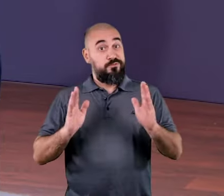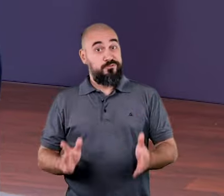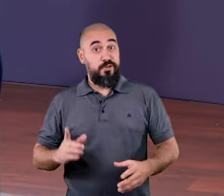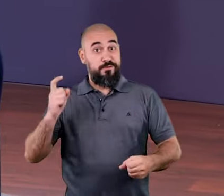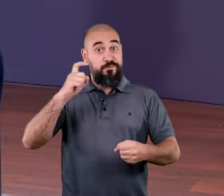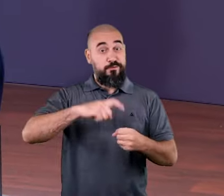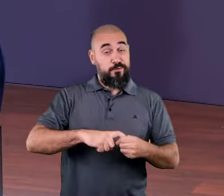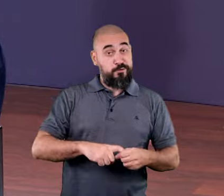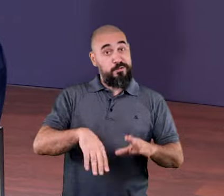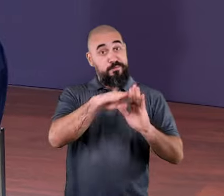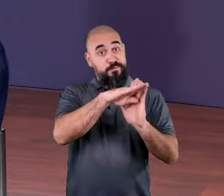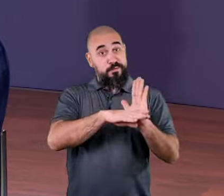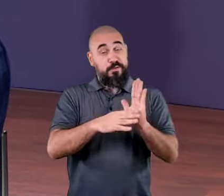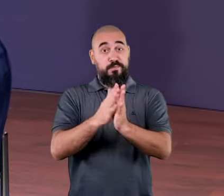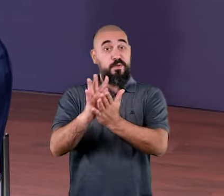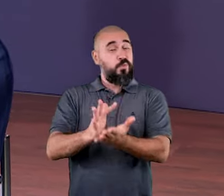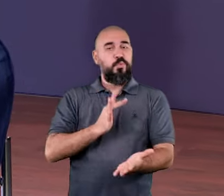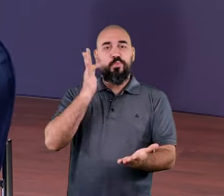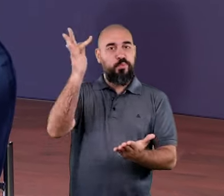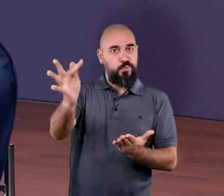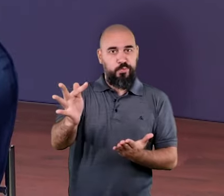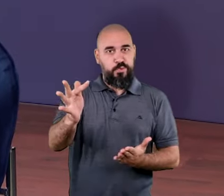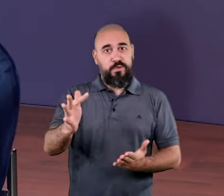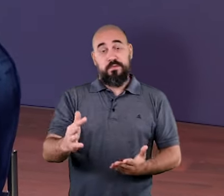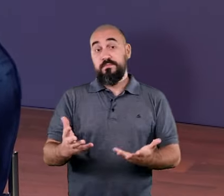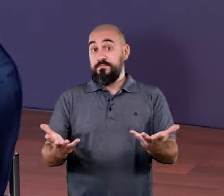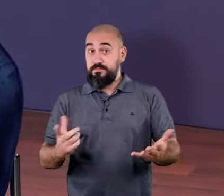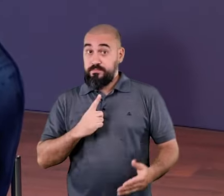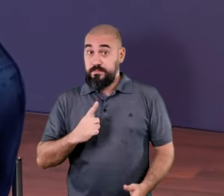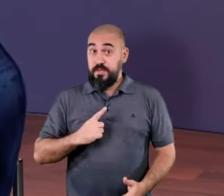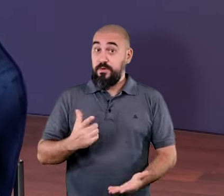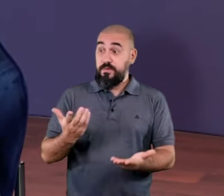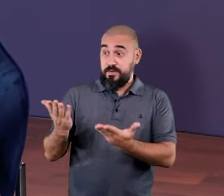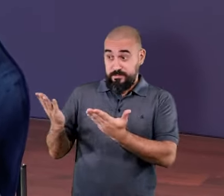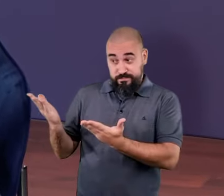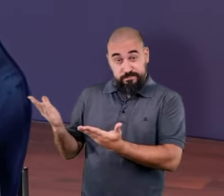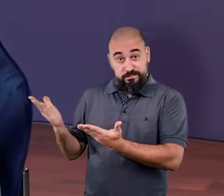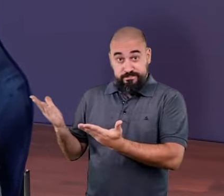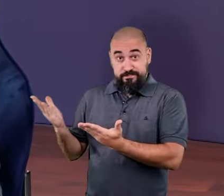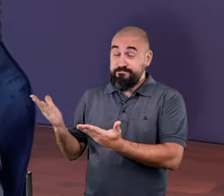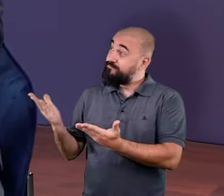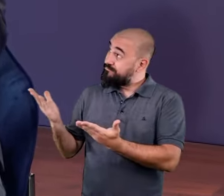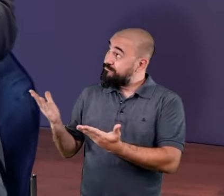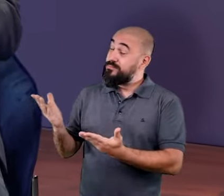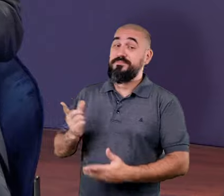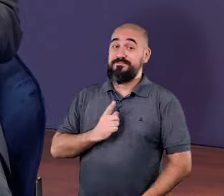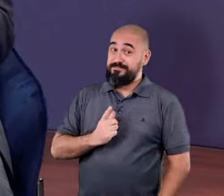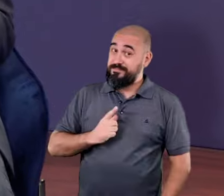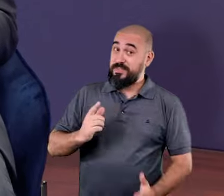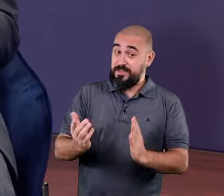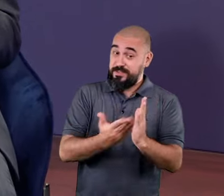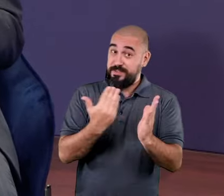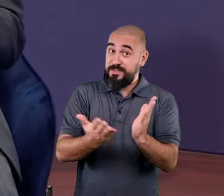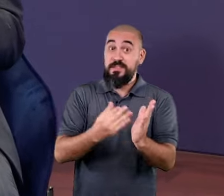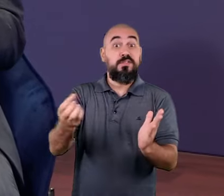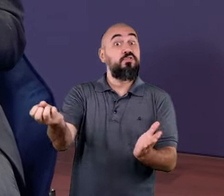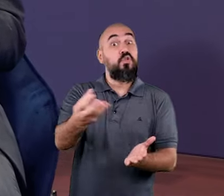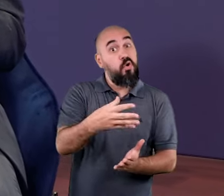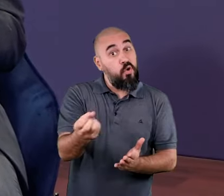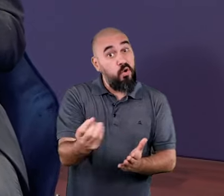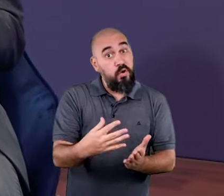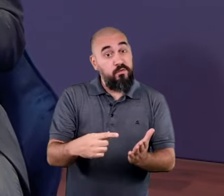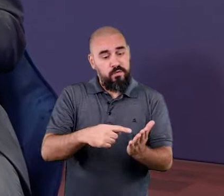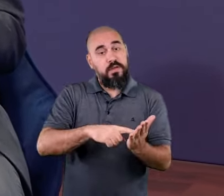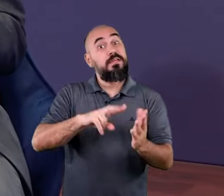Já estamos de volta com o programa A Arena do Futuro e eu tenho aqui nas minhas mãos um novo guia de estudos bíblicos